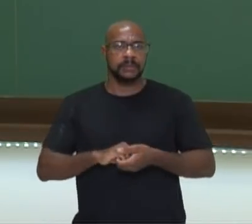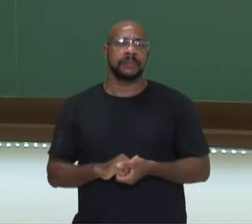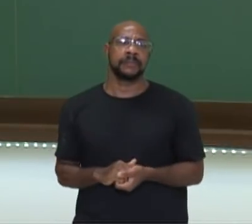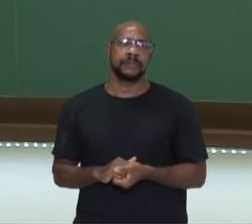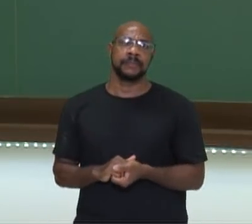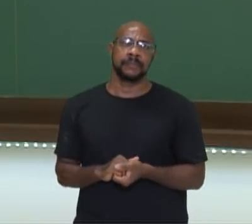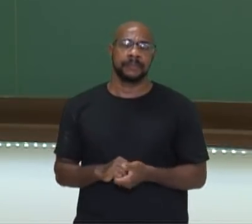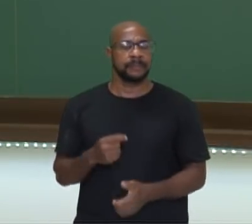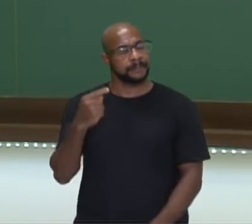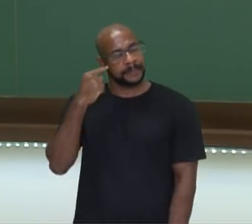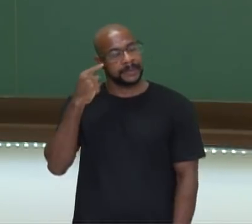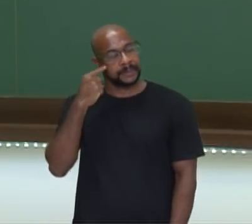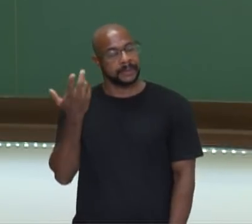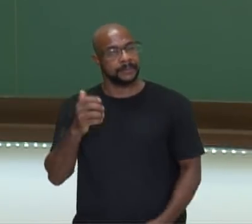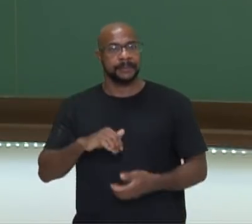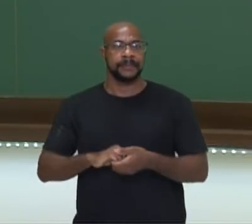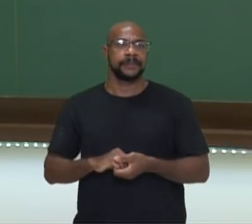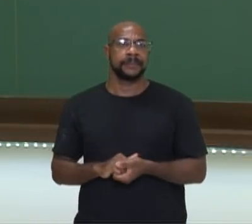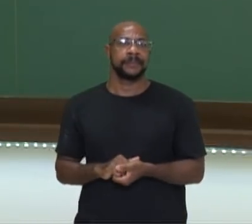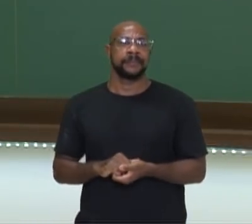Vamos pensar, né?